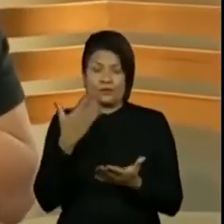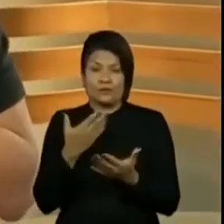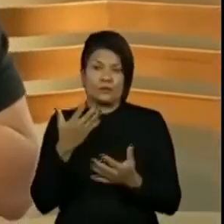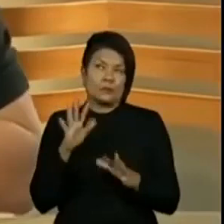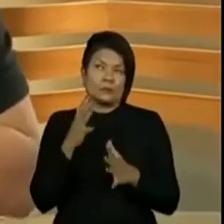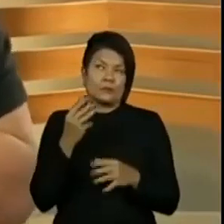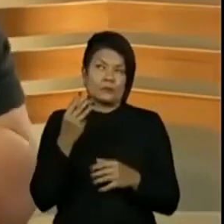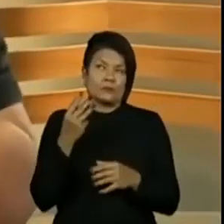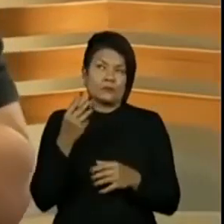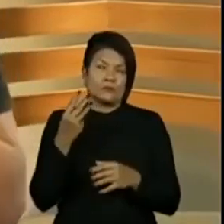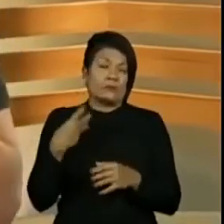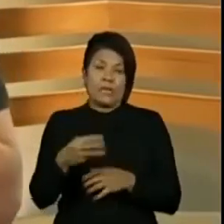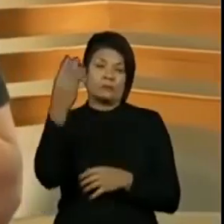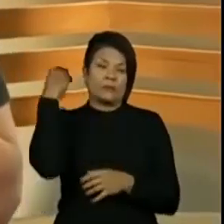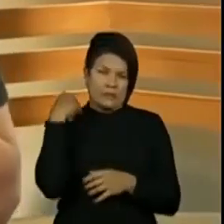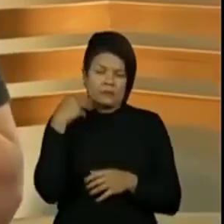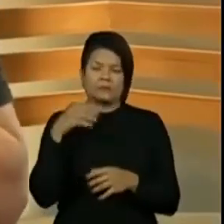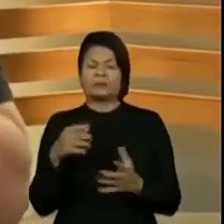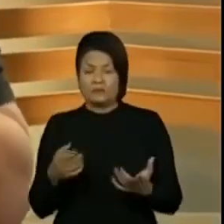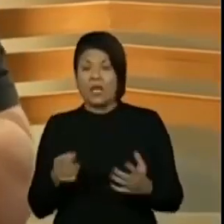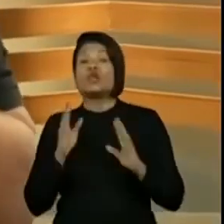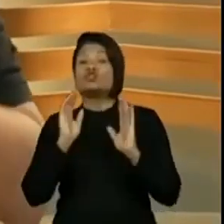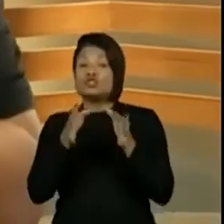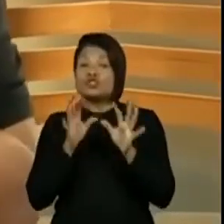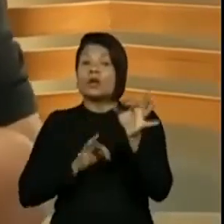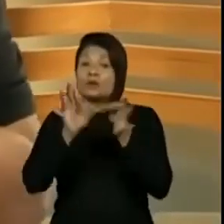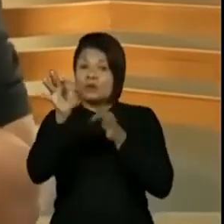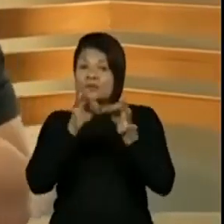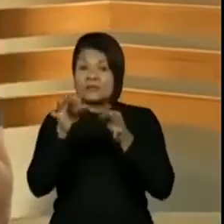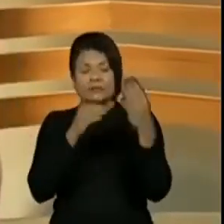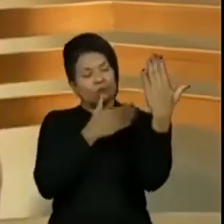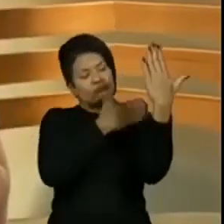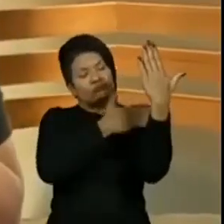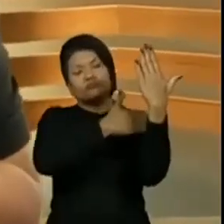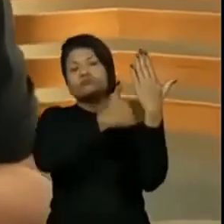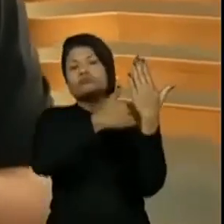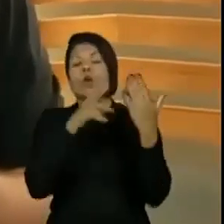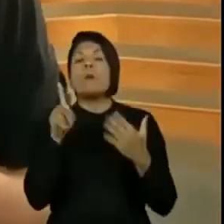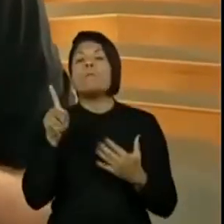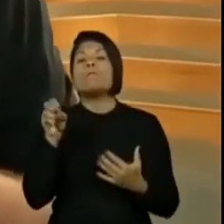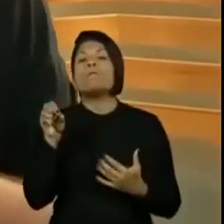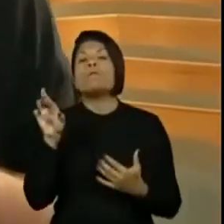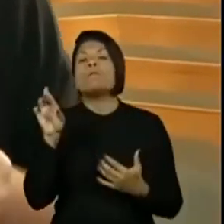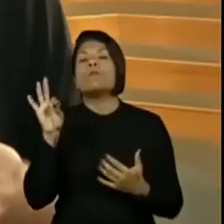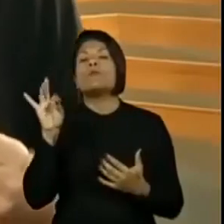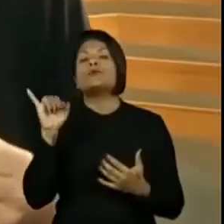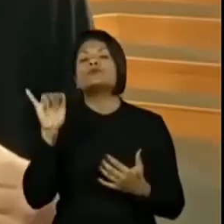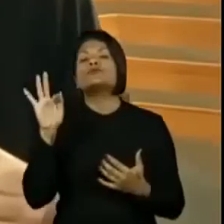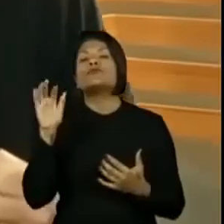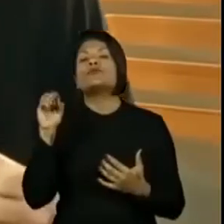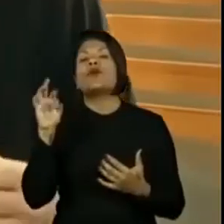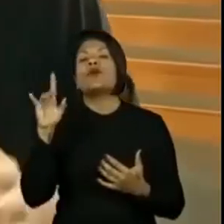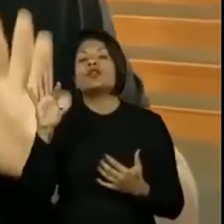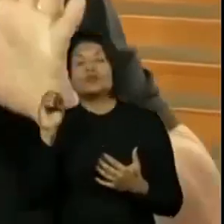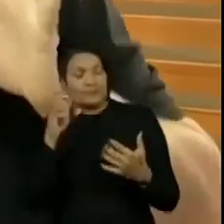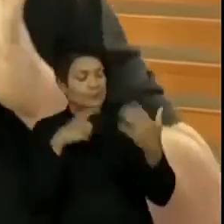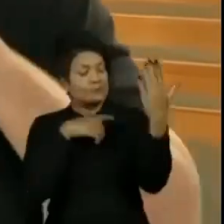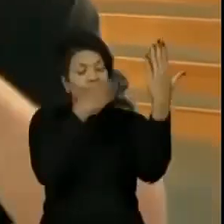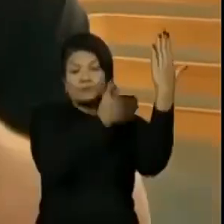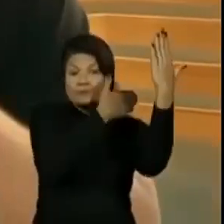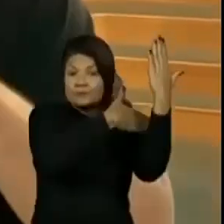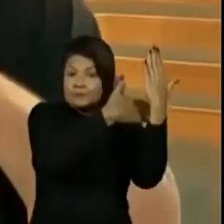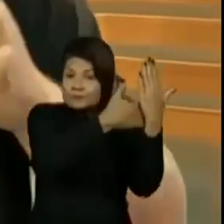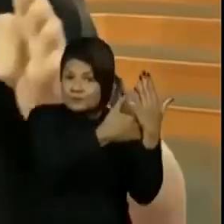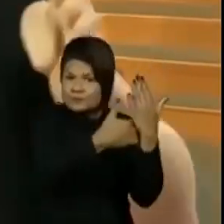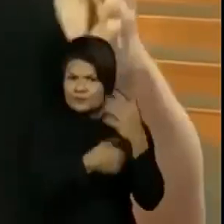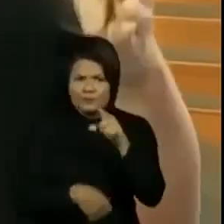3 semanas atrás, eu cheguei a comentar na organização de um portfólio. E aí eu volto para você, responsável, e faço a seguinte pergunta. Você